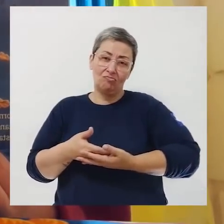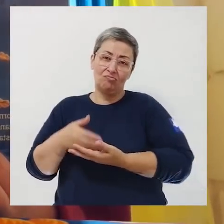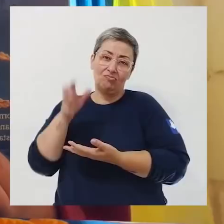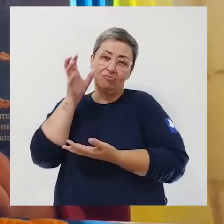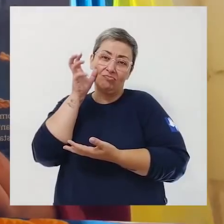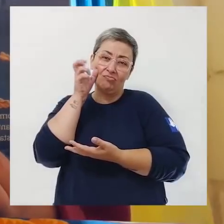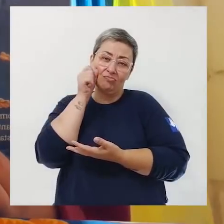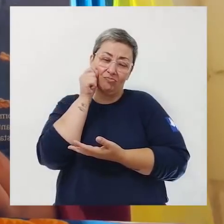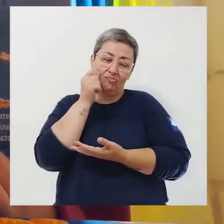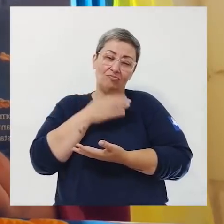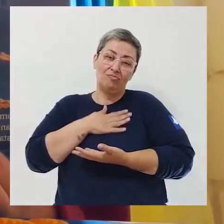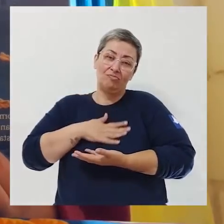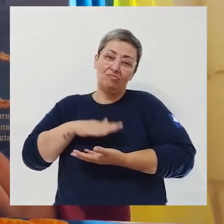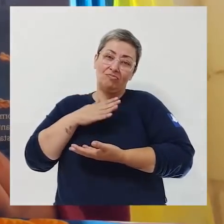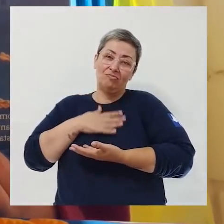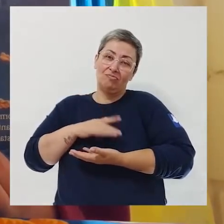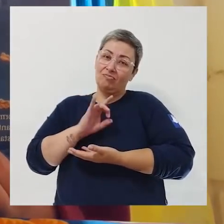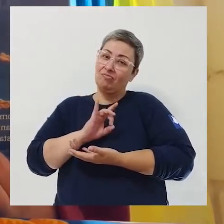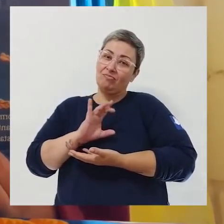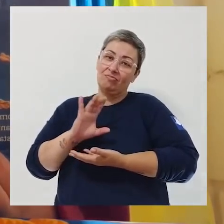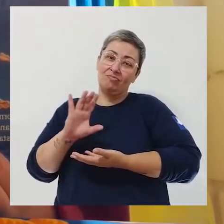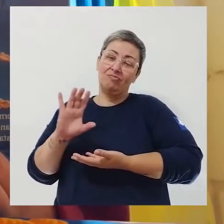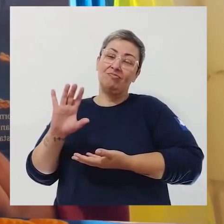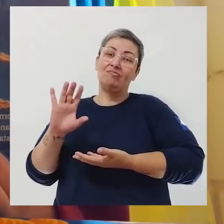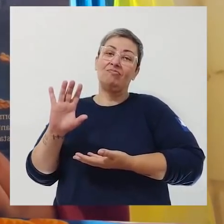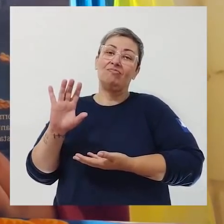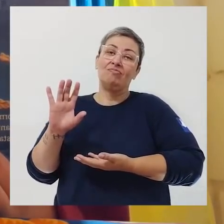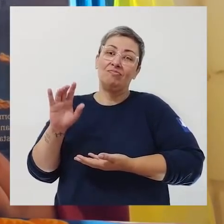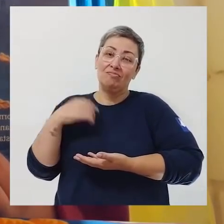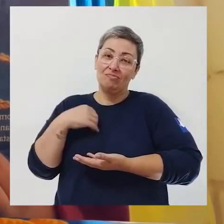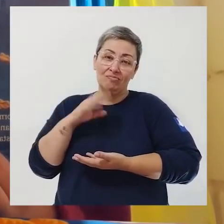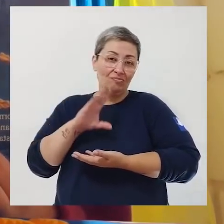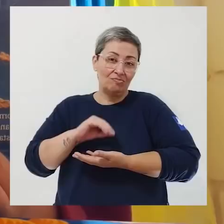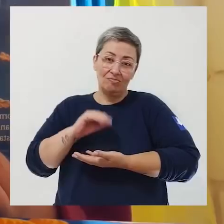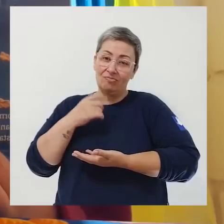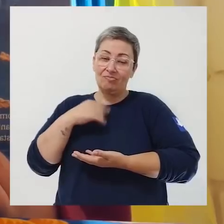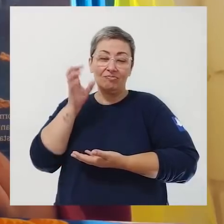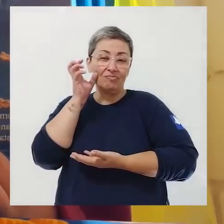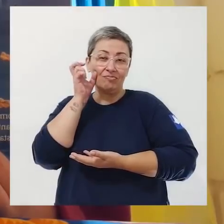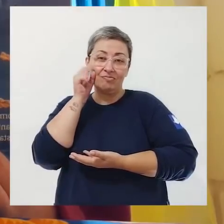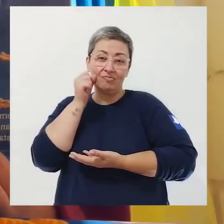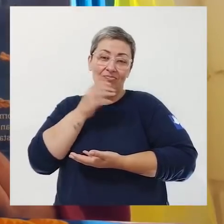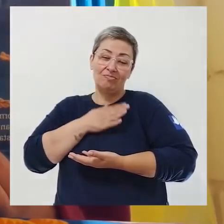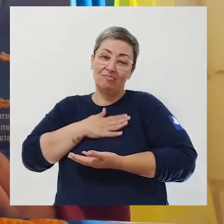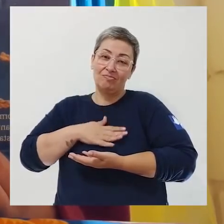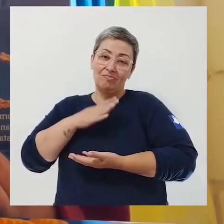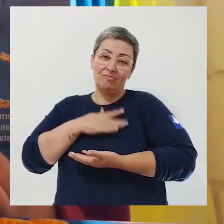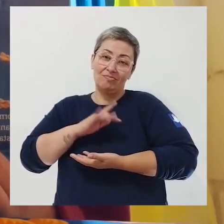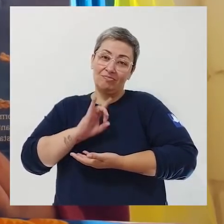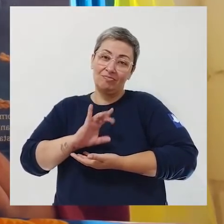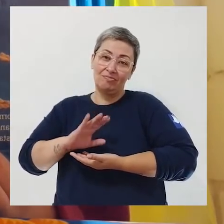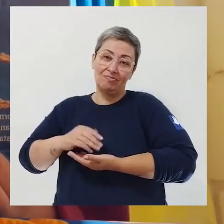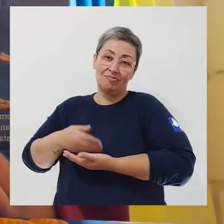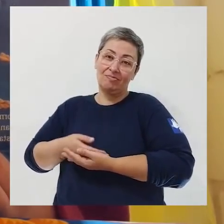Deixa essa criança dormir sono sossegada. Deixa essa criança